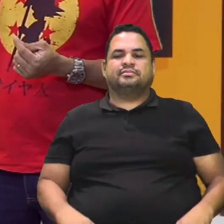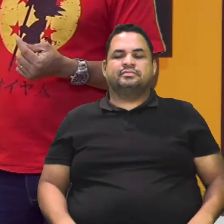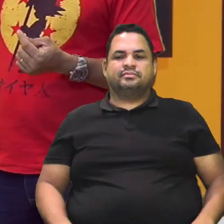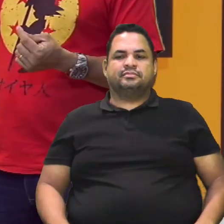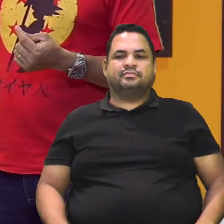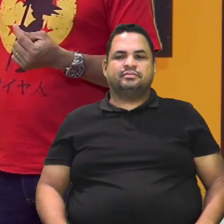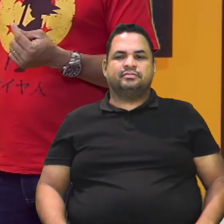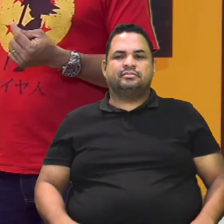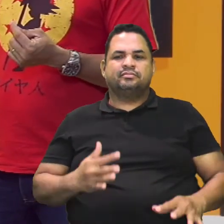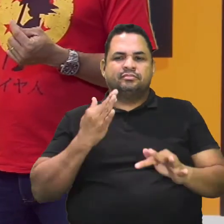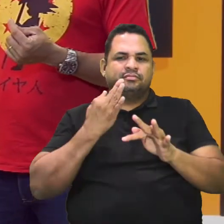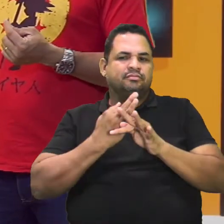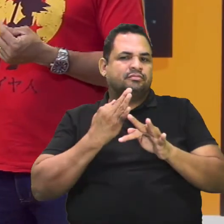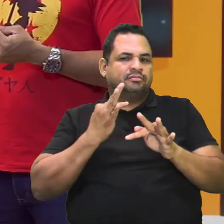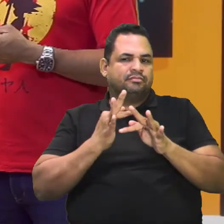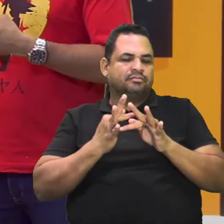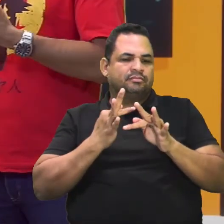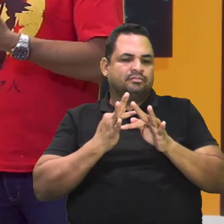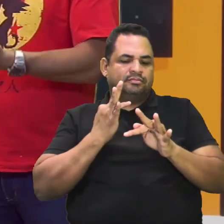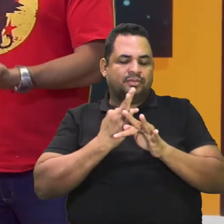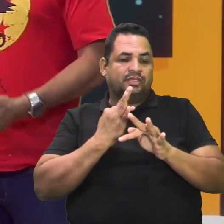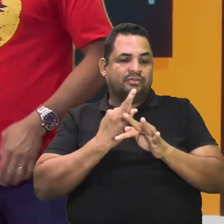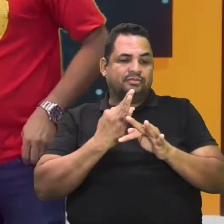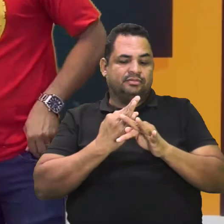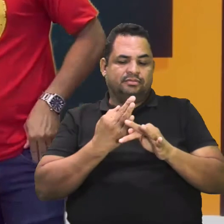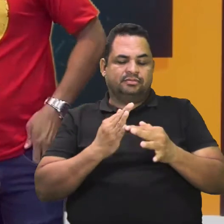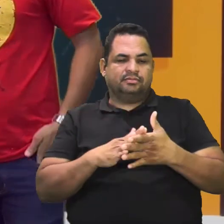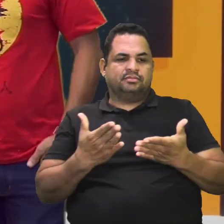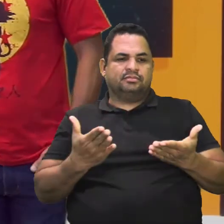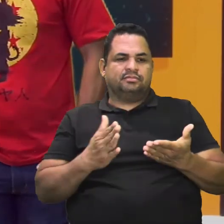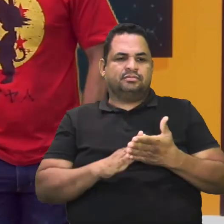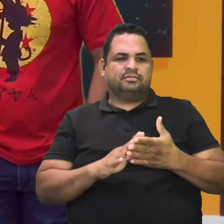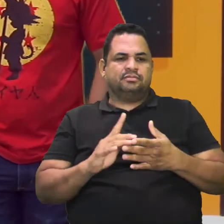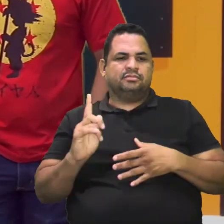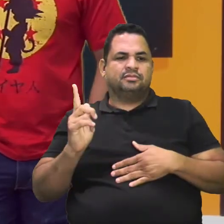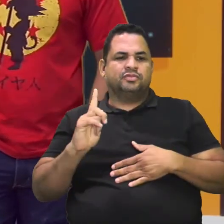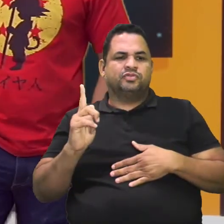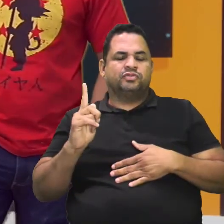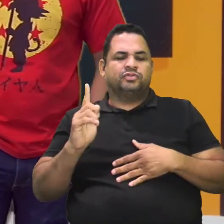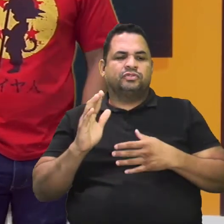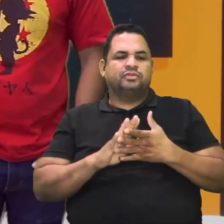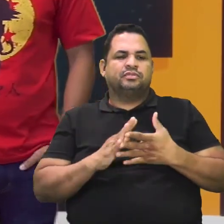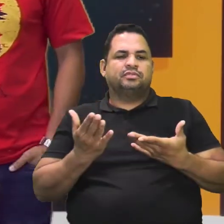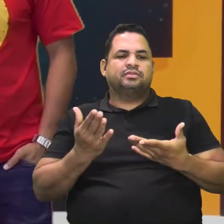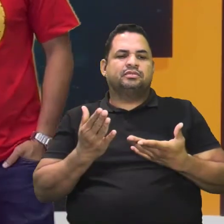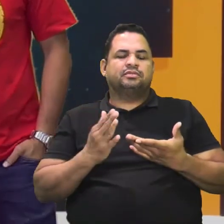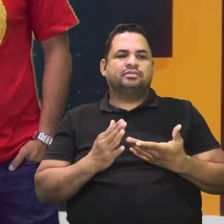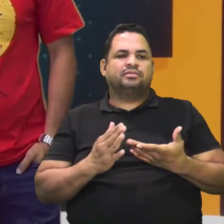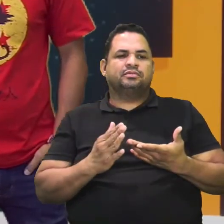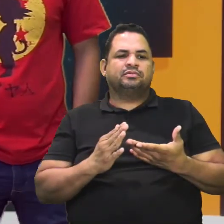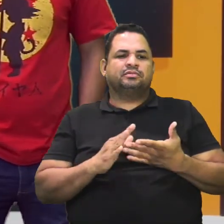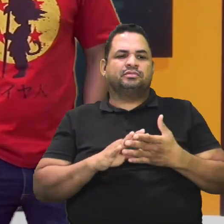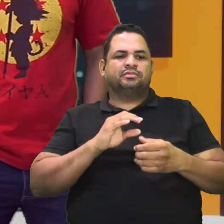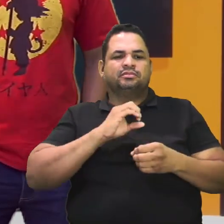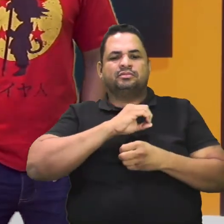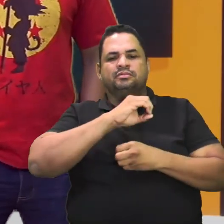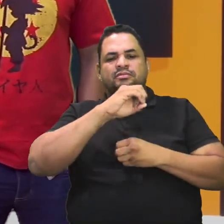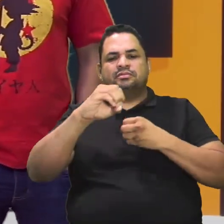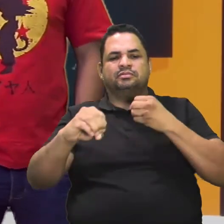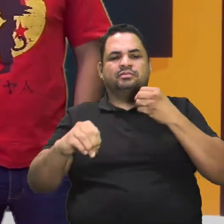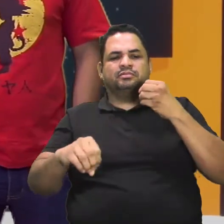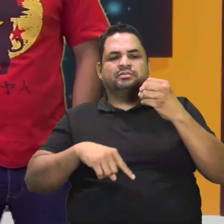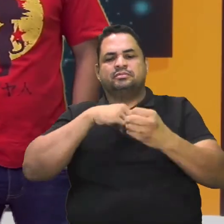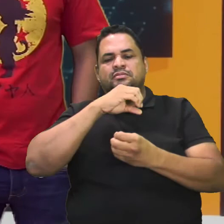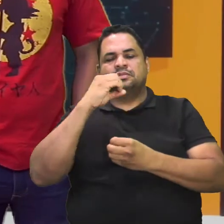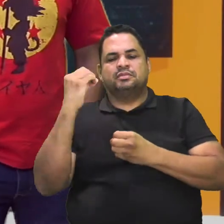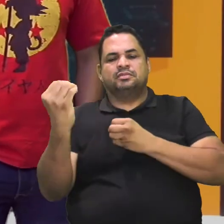uma questão de física. Mas só e como aquela que a gente colocou de geografia, né? A parte do planeta lá,